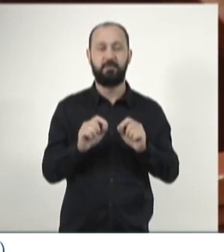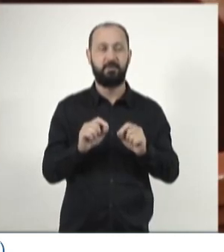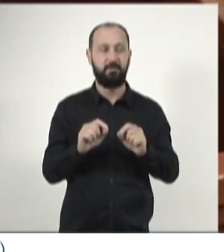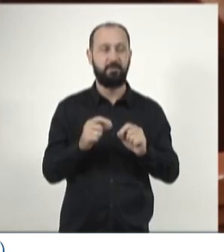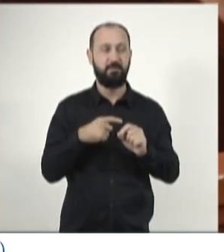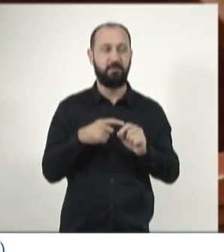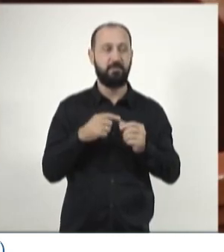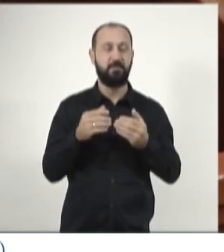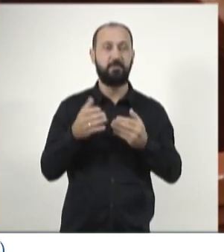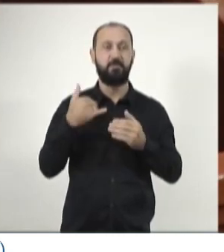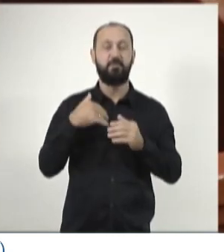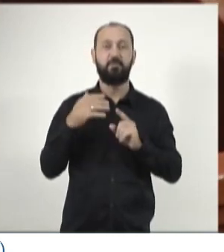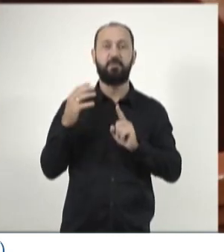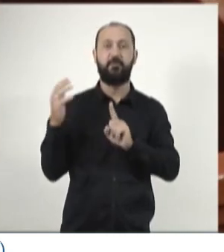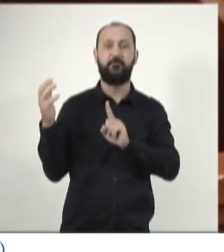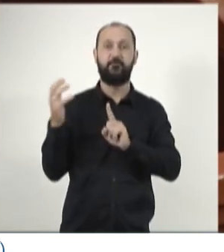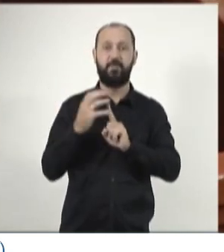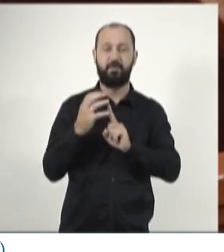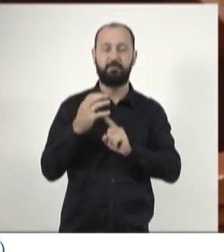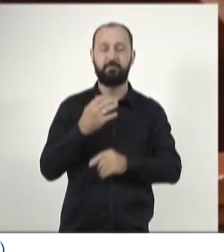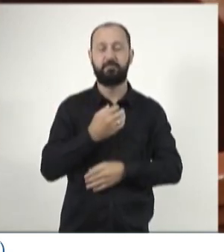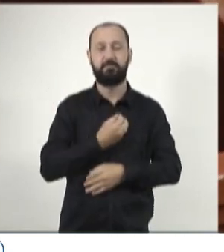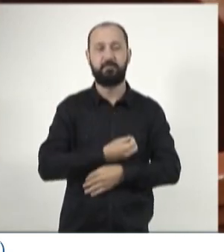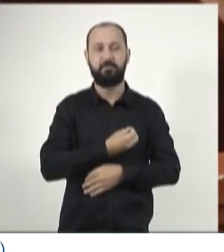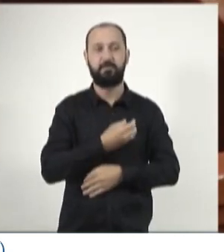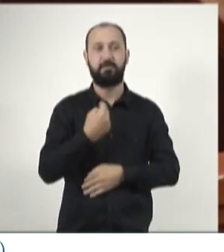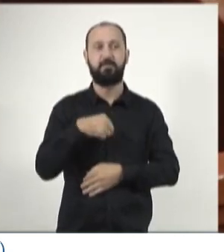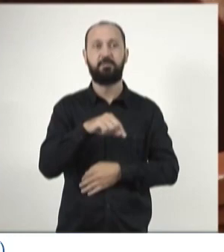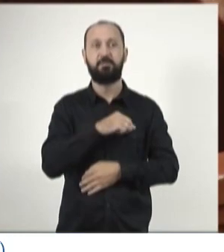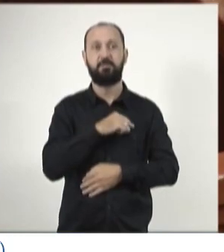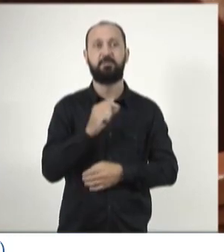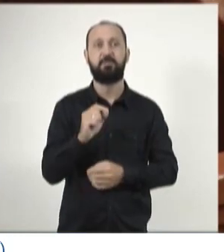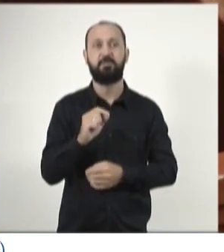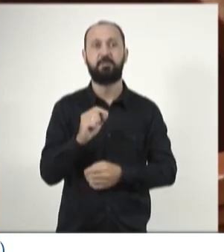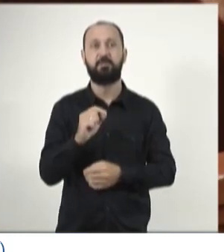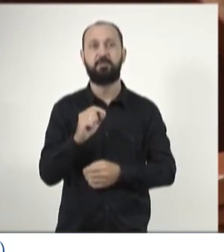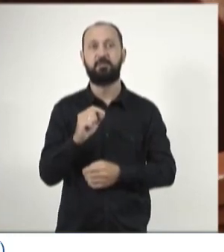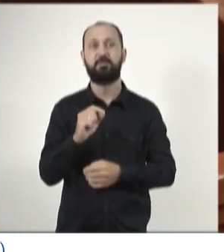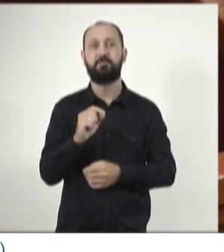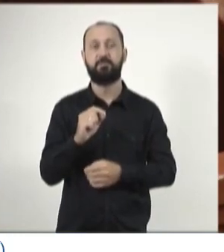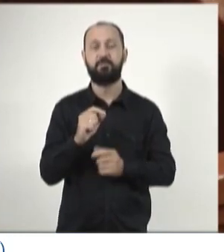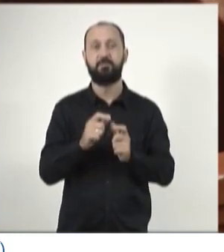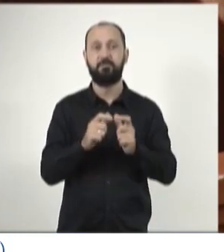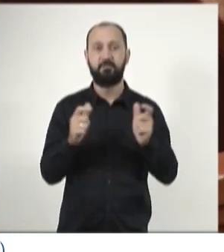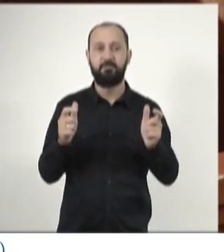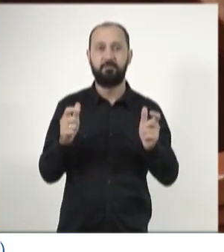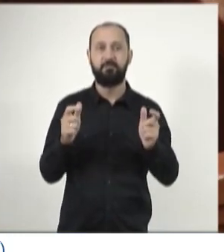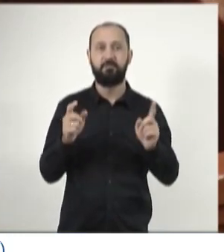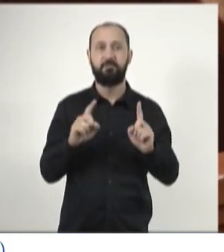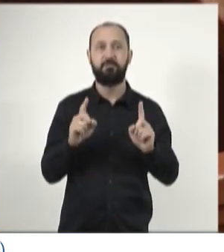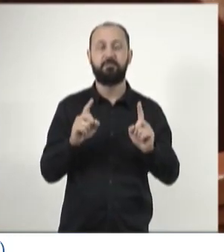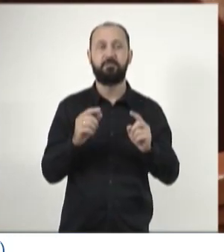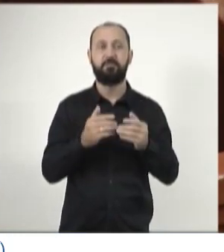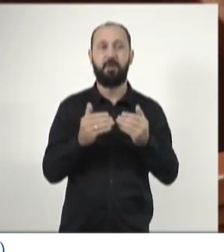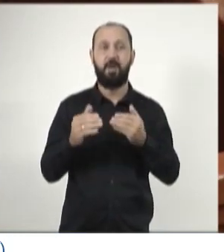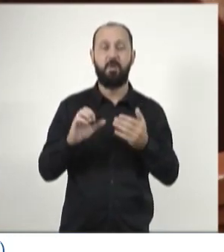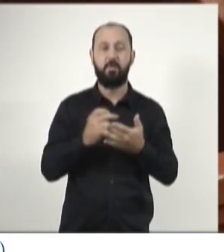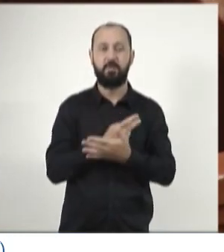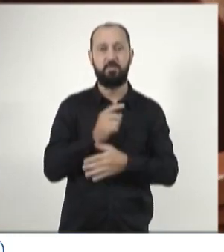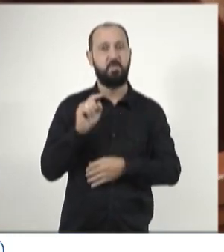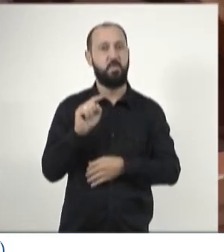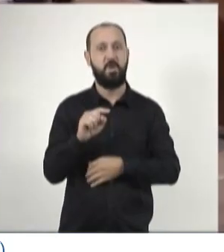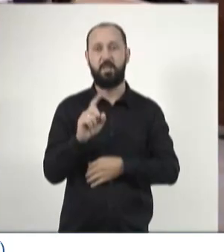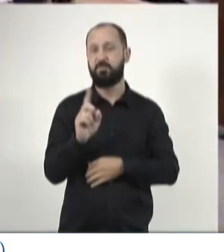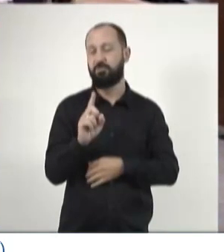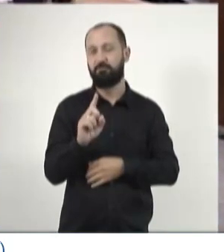esse foi um impacto na nossa vida. Foi um impacto enorme. E isso não acontece só com ela, não aconteceu